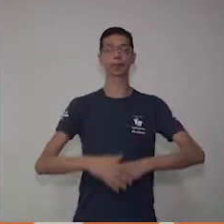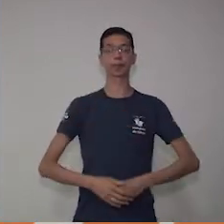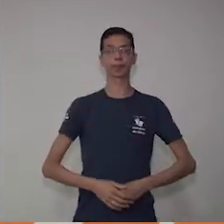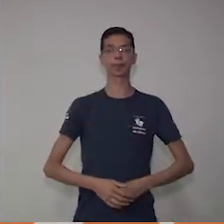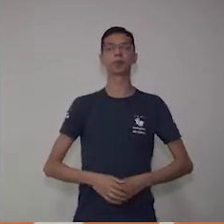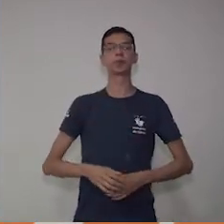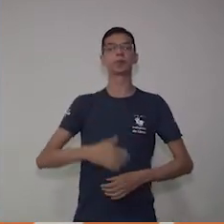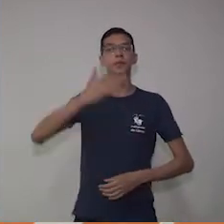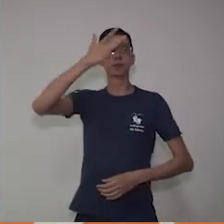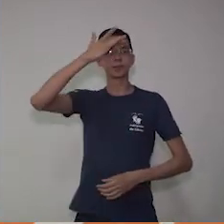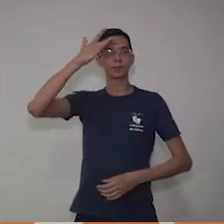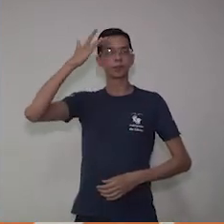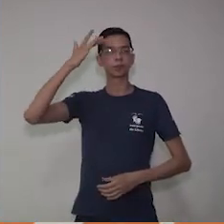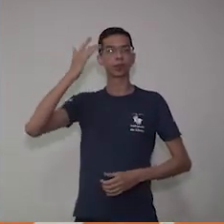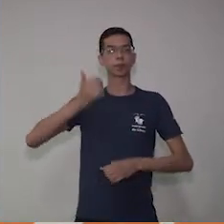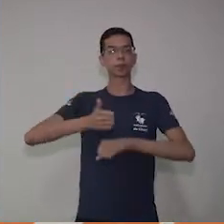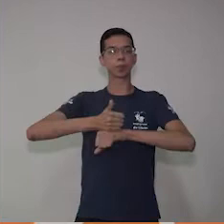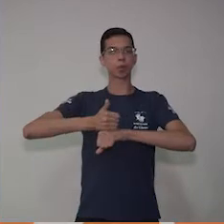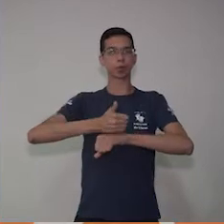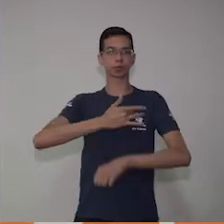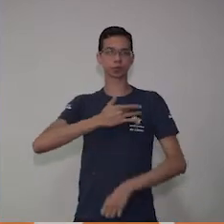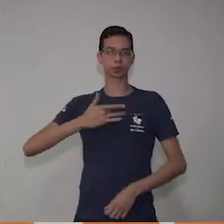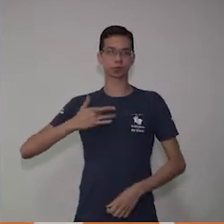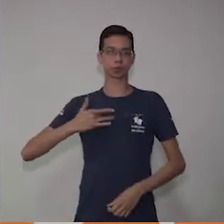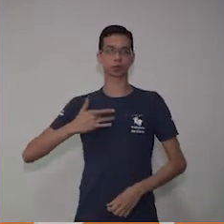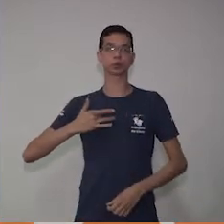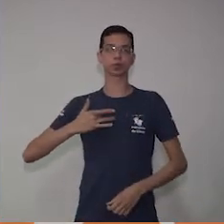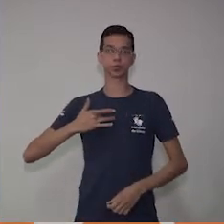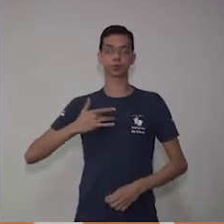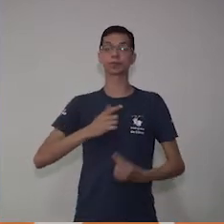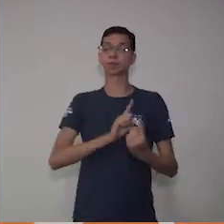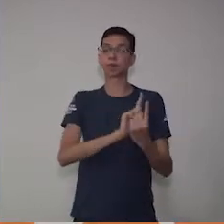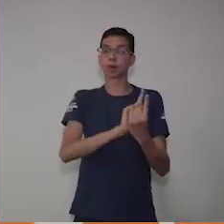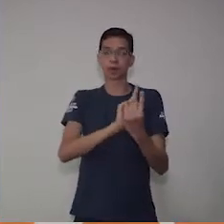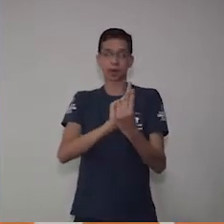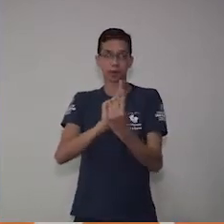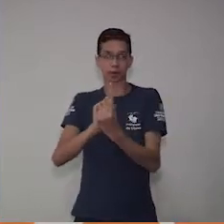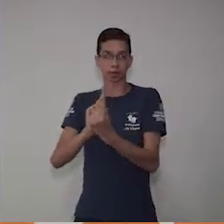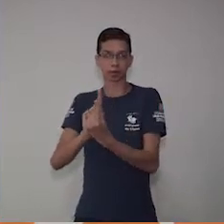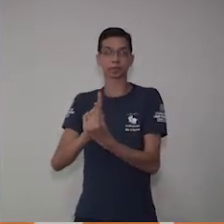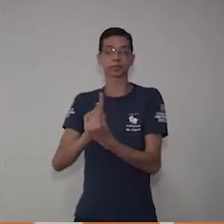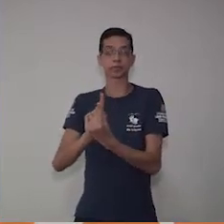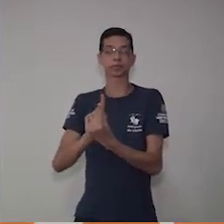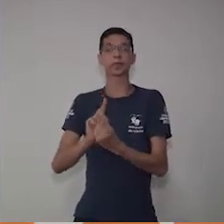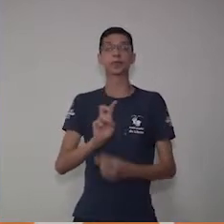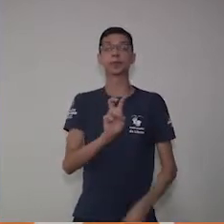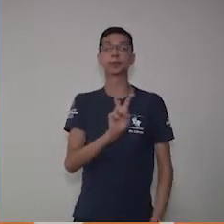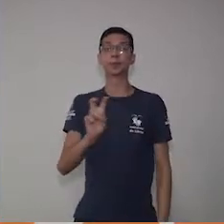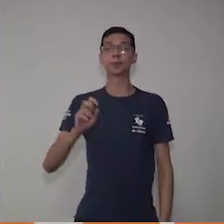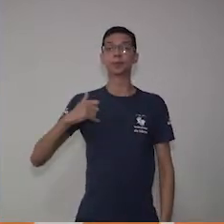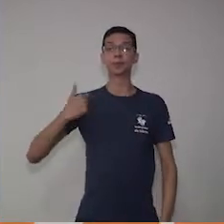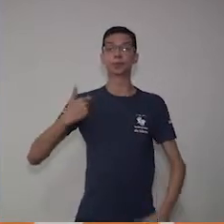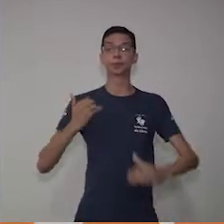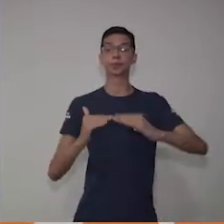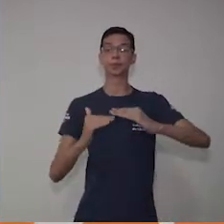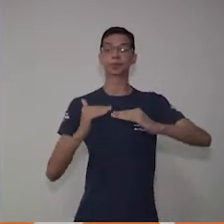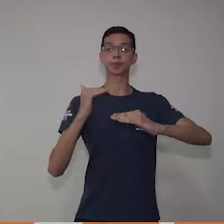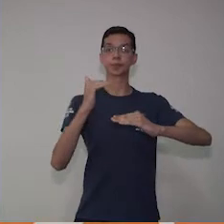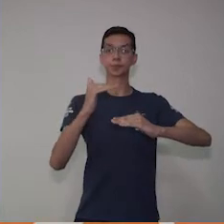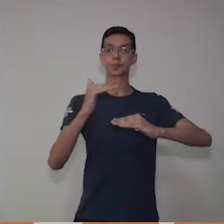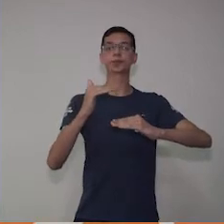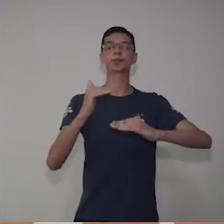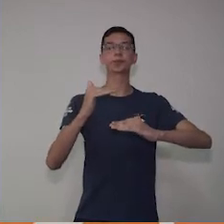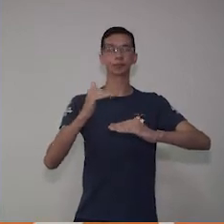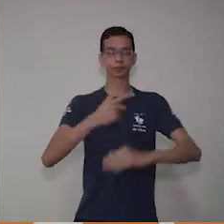saúde, independente de estarem ou não na linha de frente, acima dos 55 anos de idade, já poderão